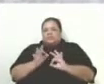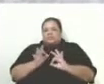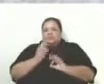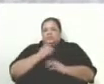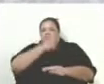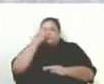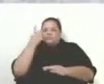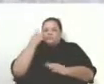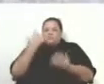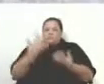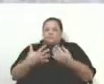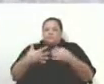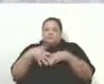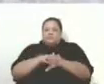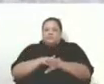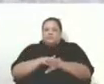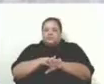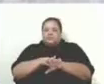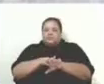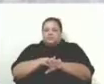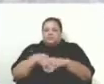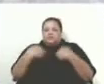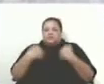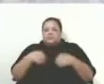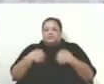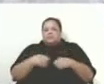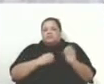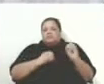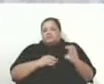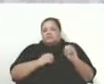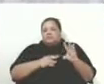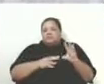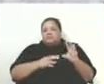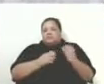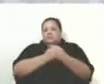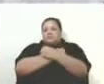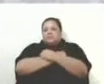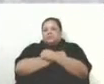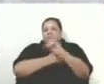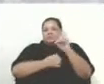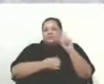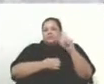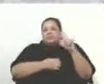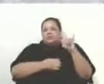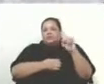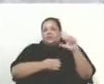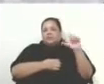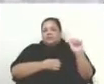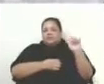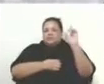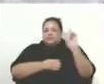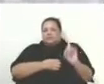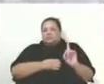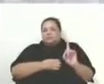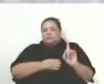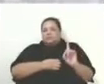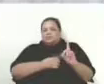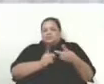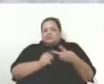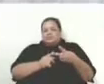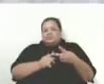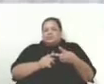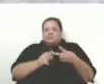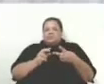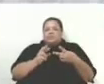inclusão que tanto se necessita na educação. Então, um grande abraço à Daniela, que é diretora, ao diretor professor Rodrigo